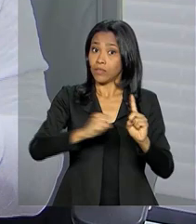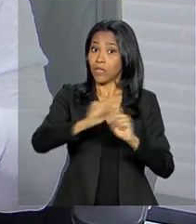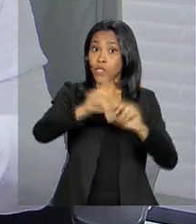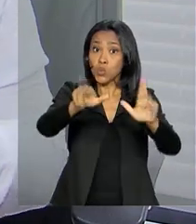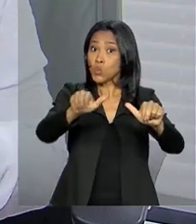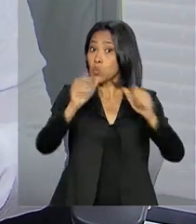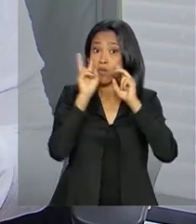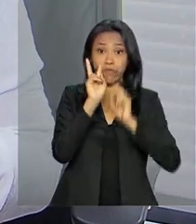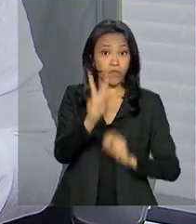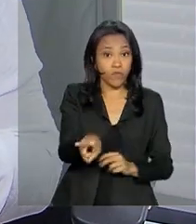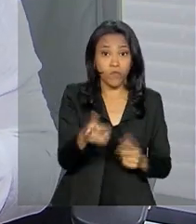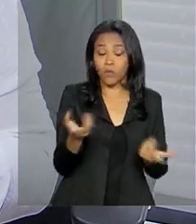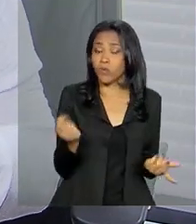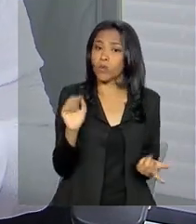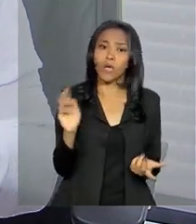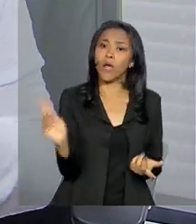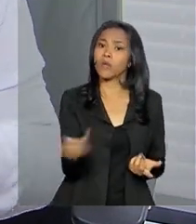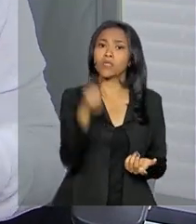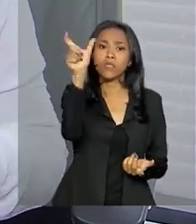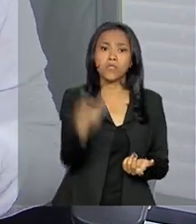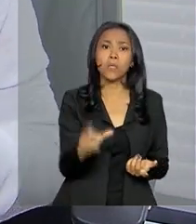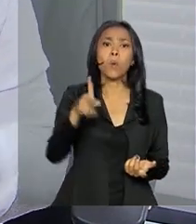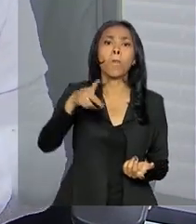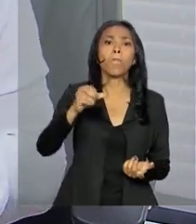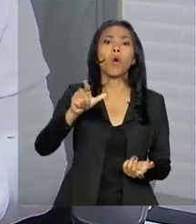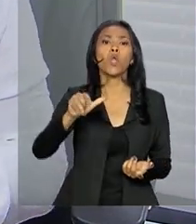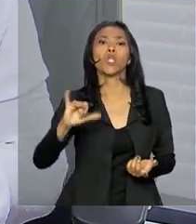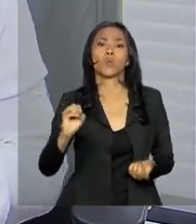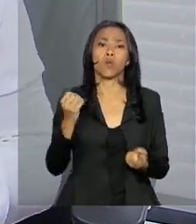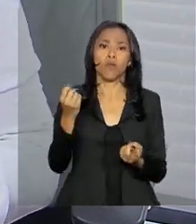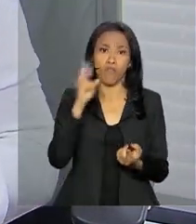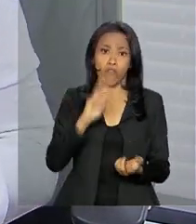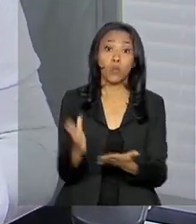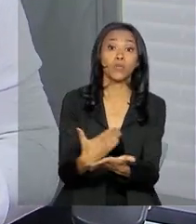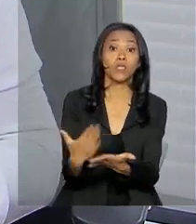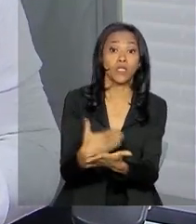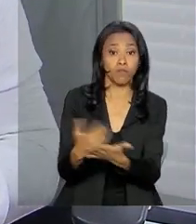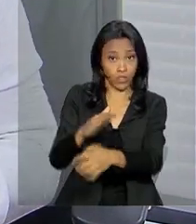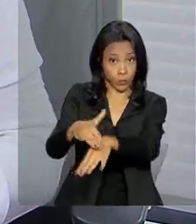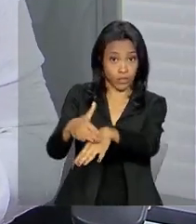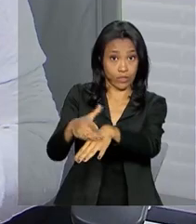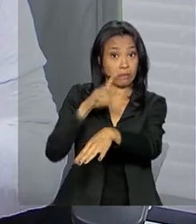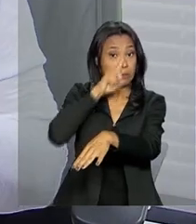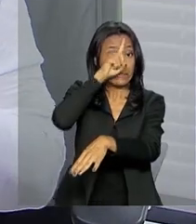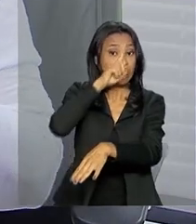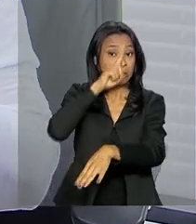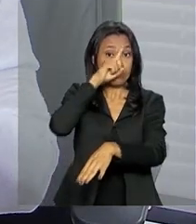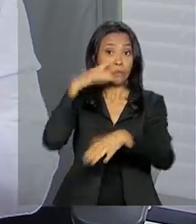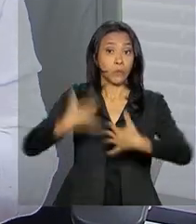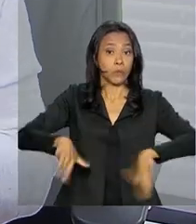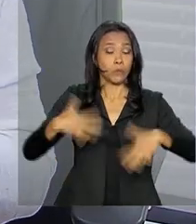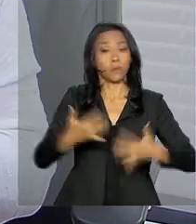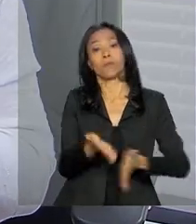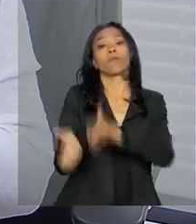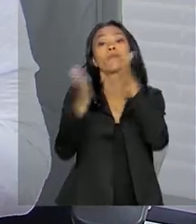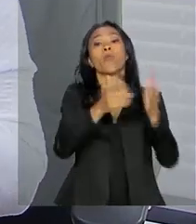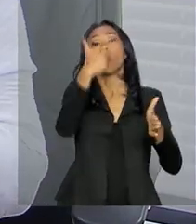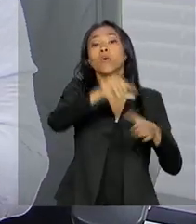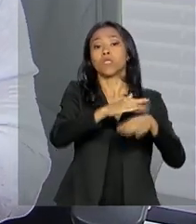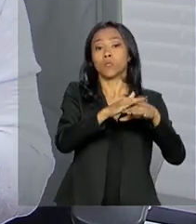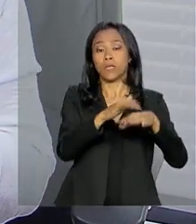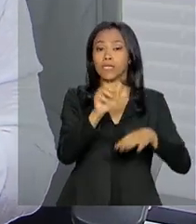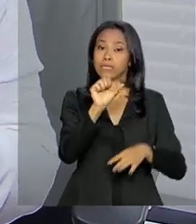viu um caso de pólio, vê nos livros, não sabe a gravidade dessa doença, né? A questão do sarampo, tem